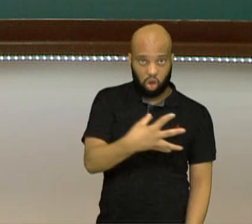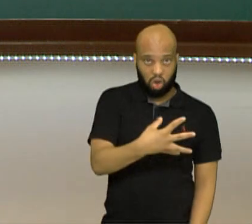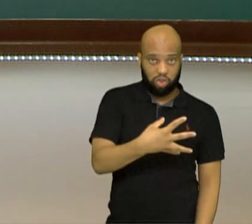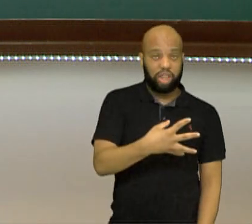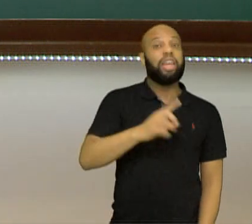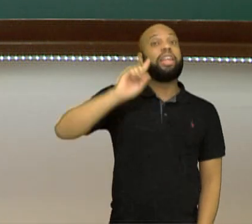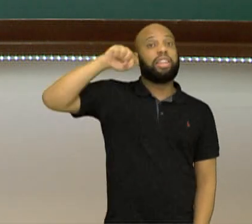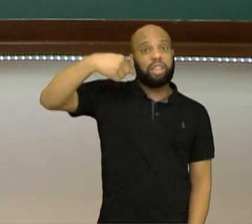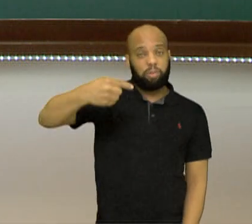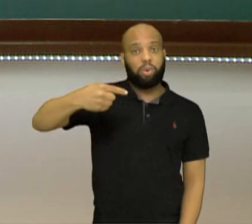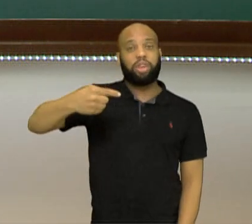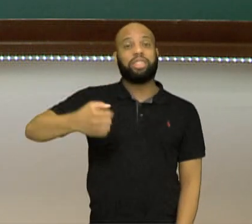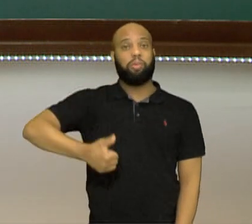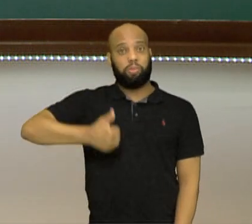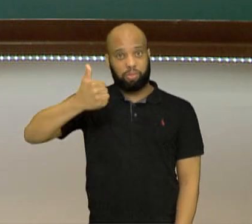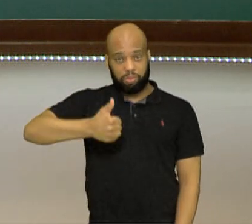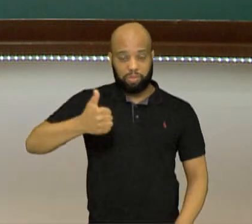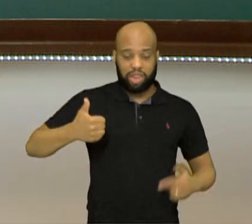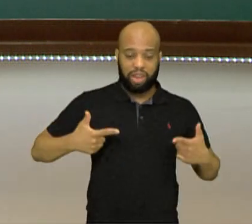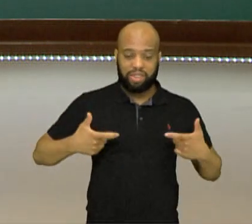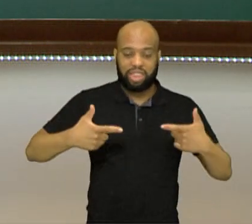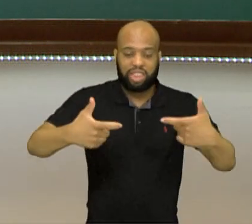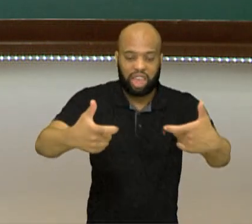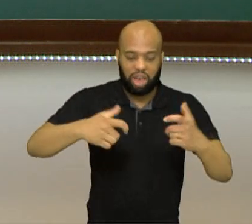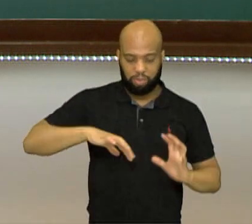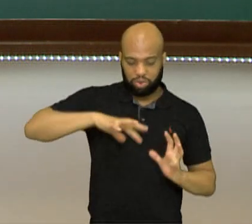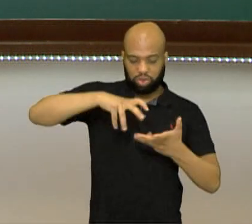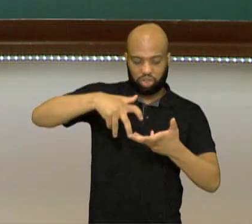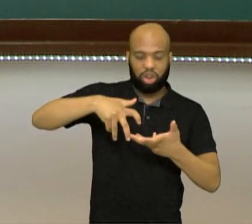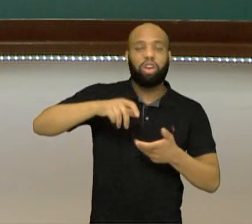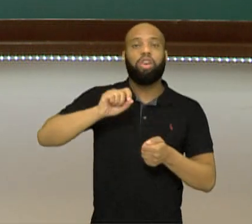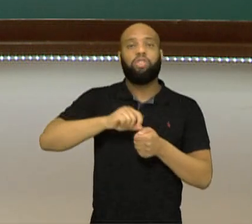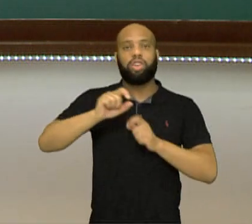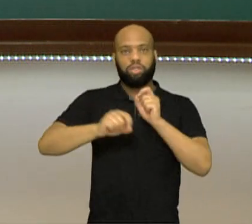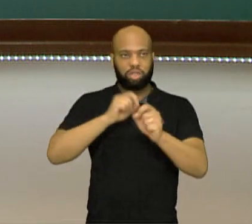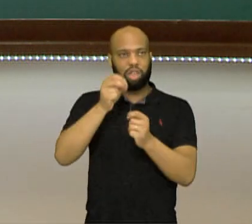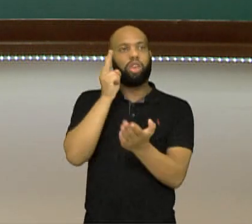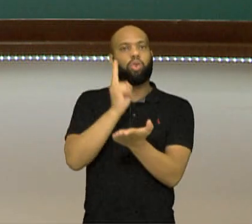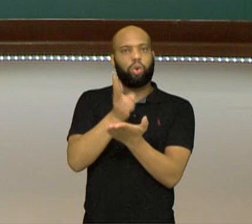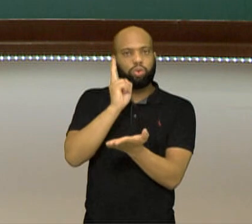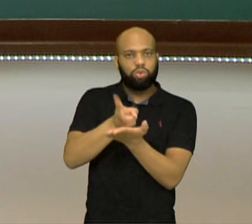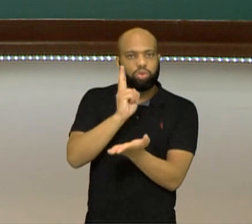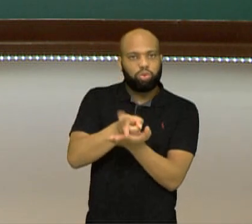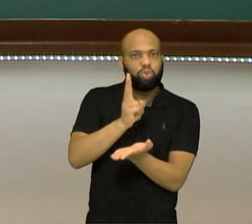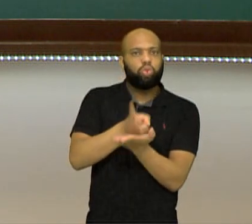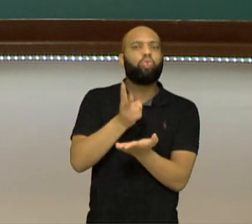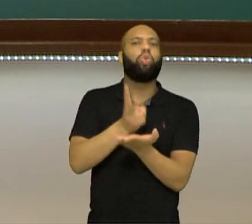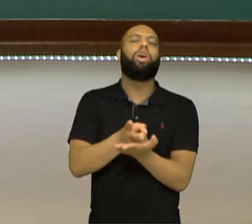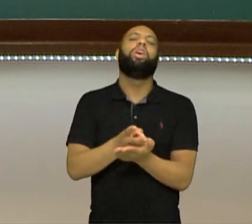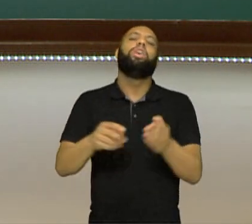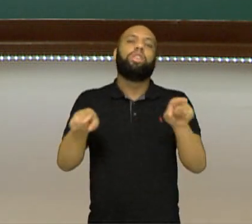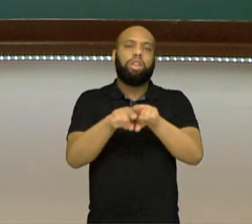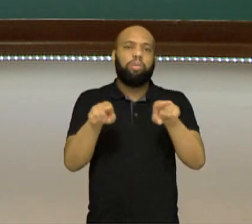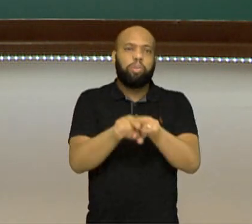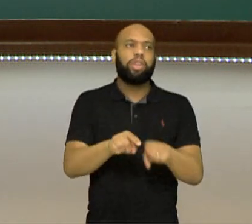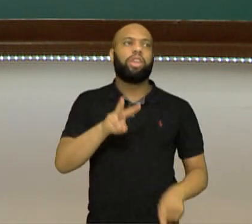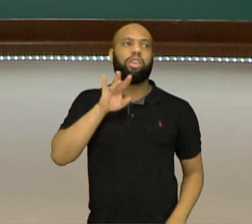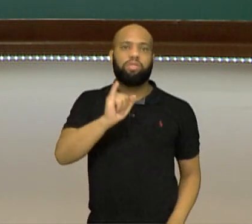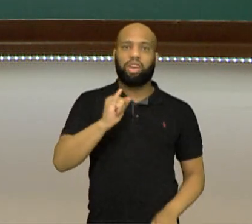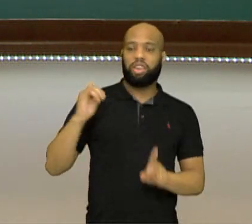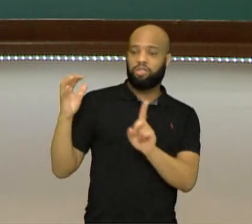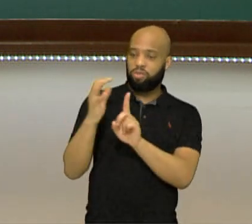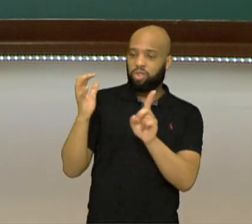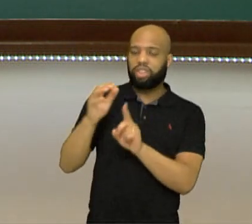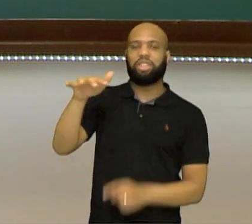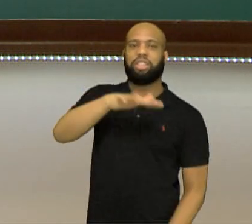Mundial, após a Primeira Guerra Mundial, vai continuar dando os seus passos e vai trazer para o